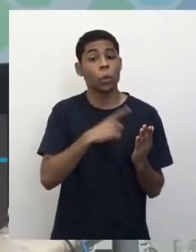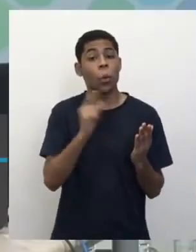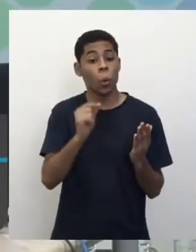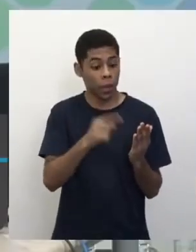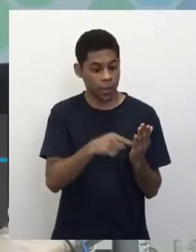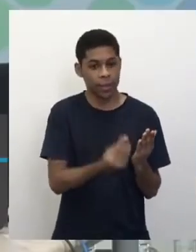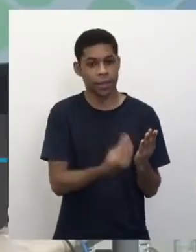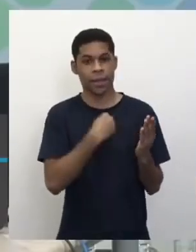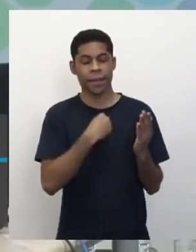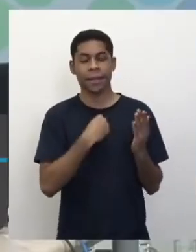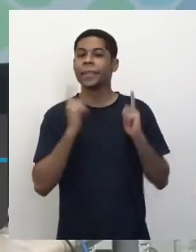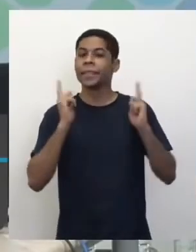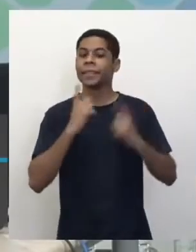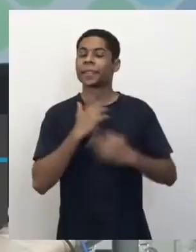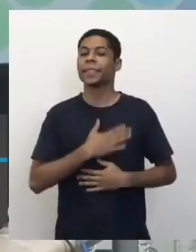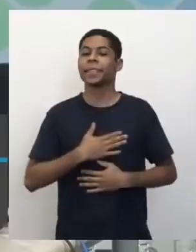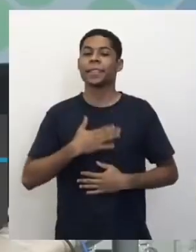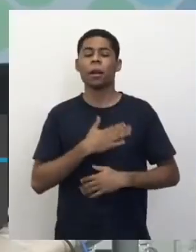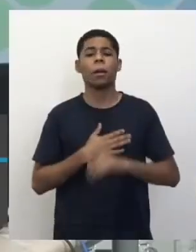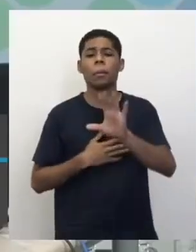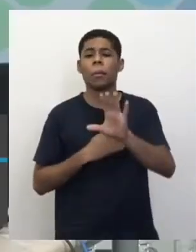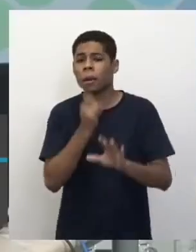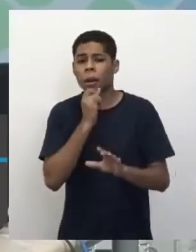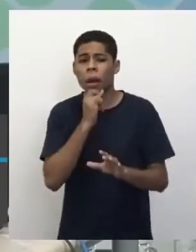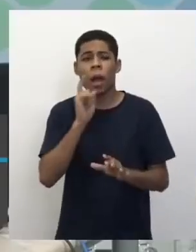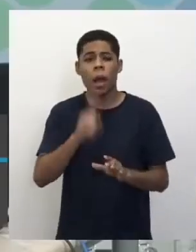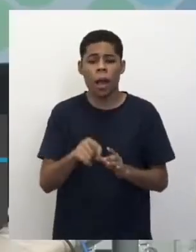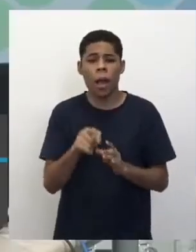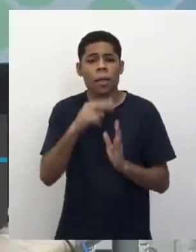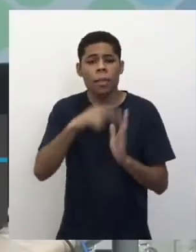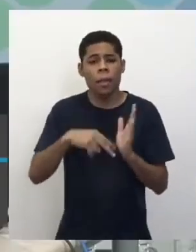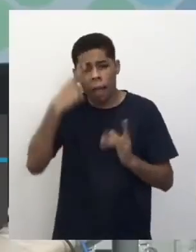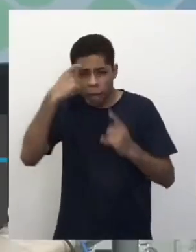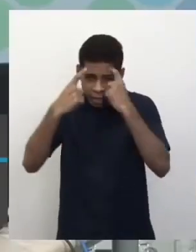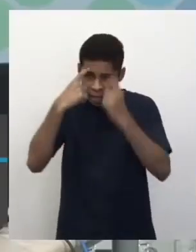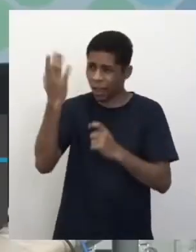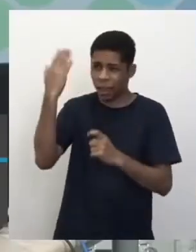entretenimento. Mas se, por exemplo, fosse uma leitura de conto para